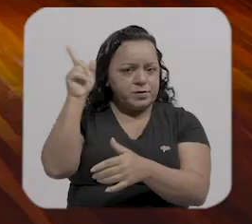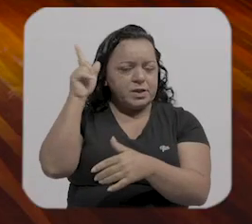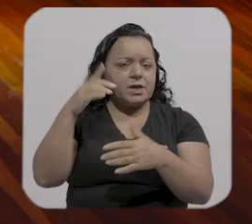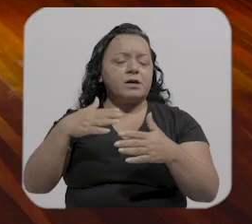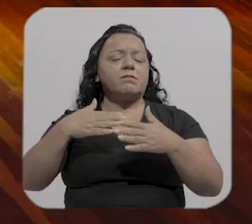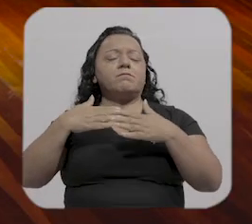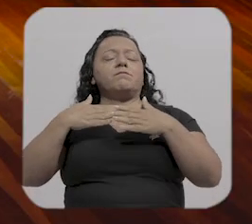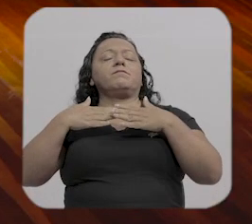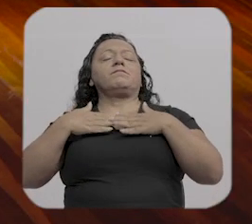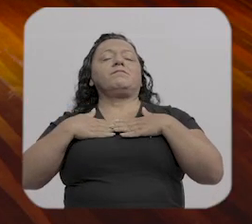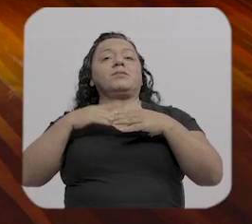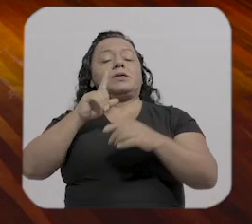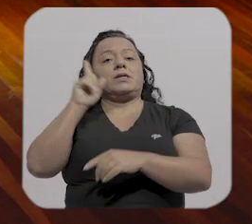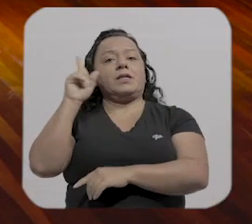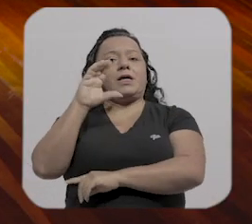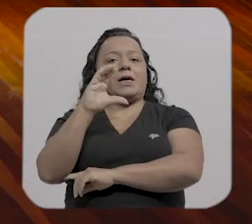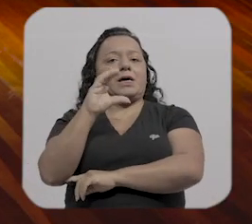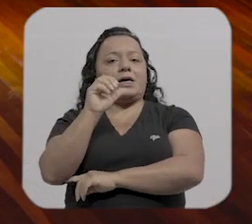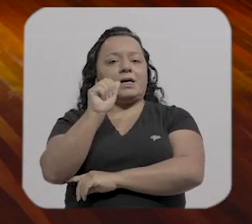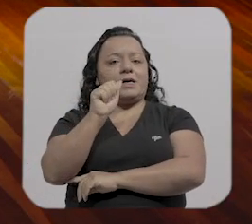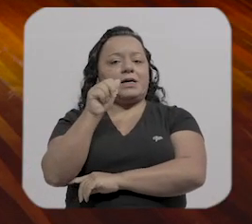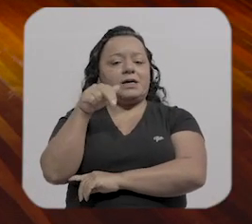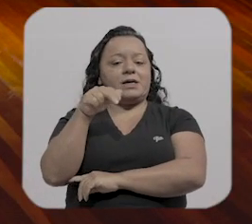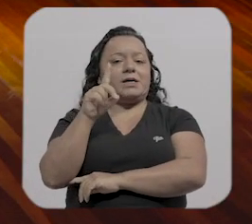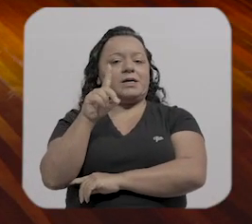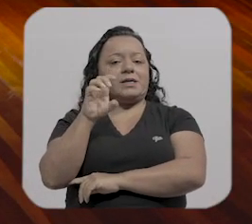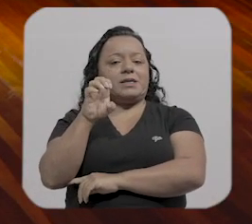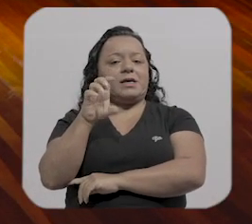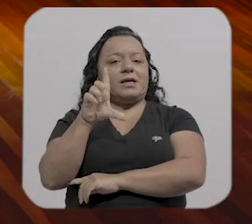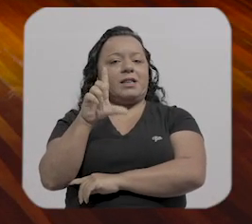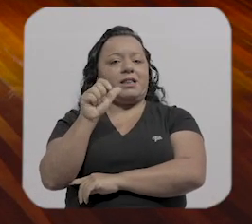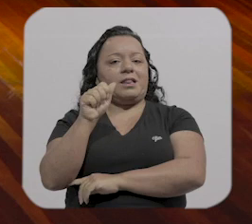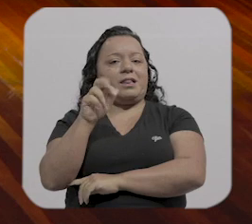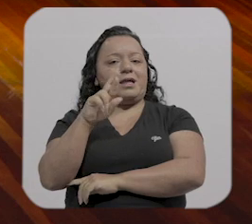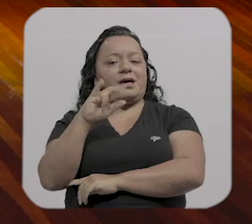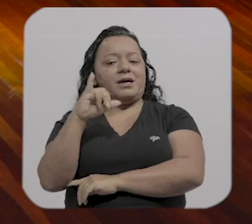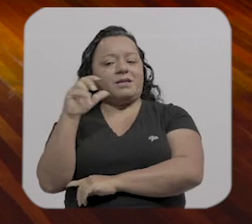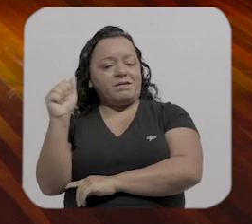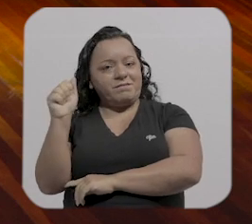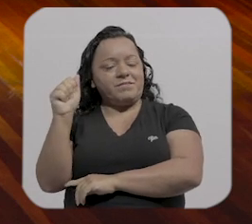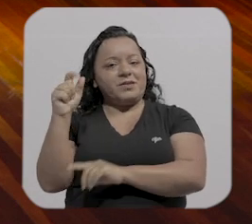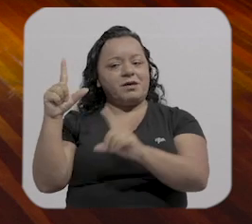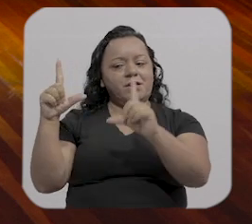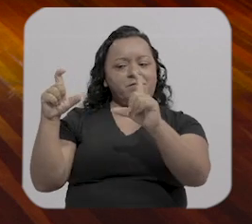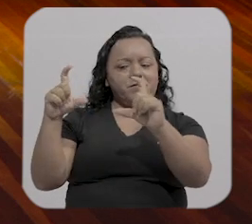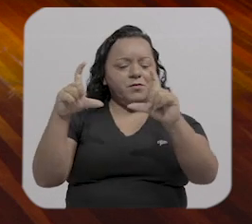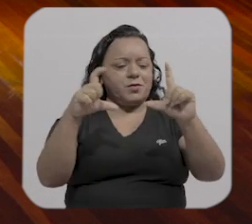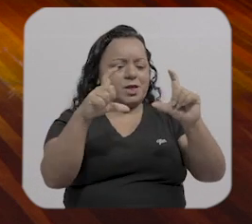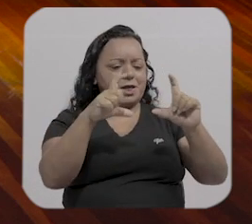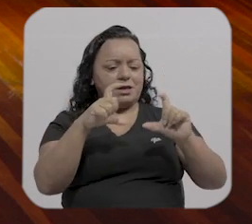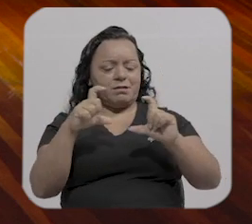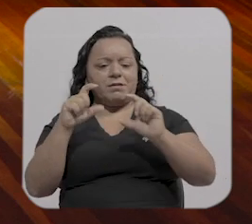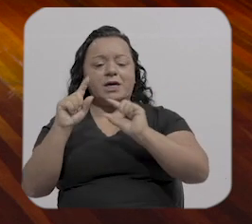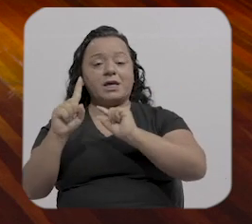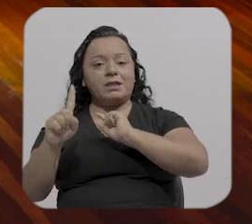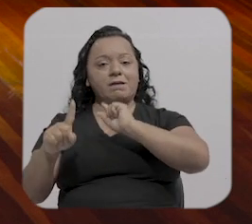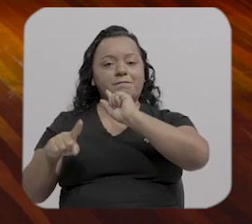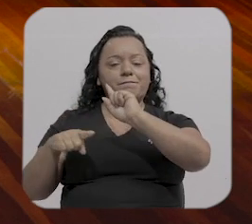Candelária, né? Estava lá fotografando e tal, e daqui a pouco,